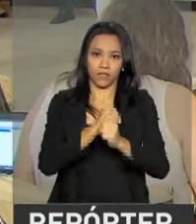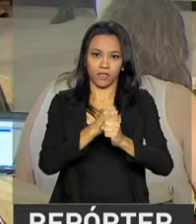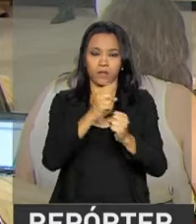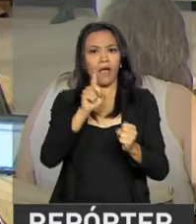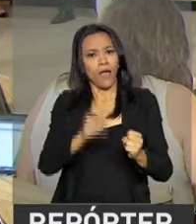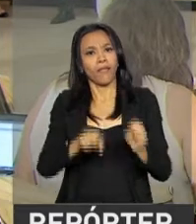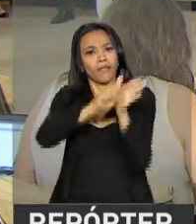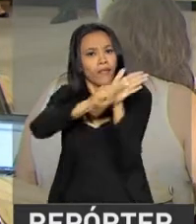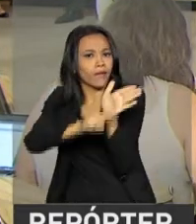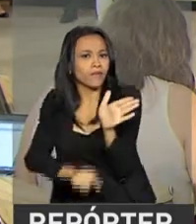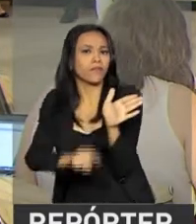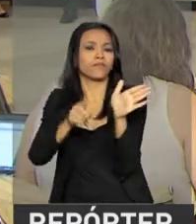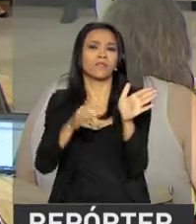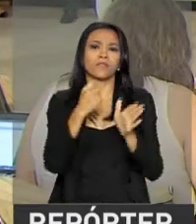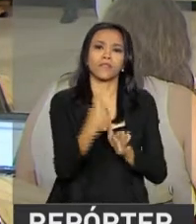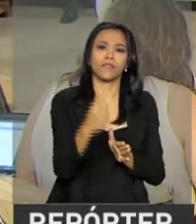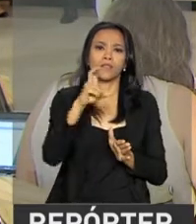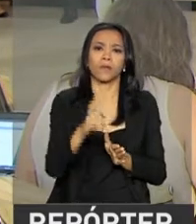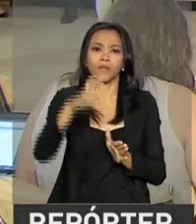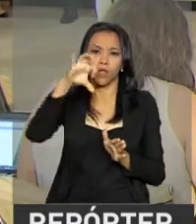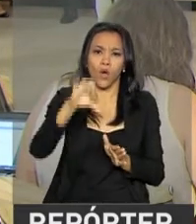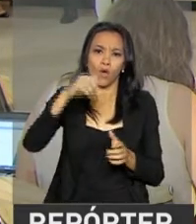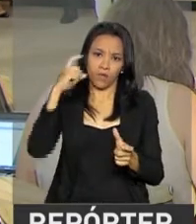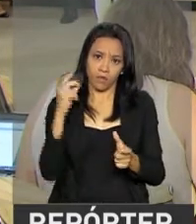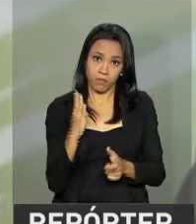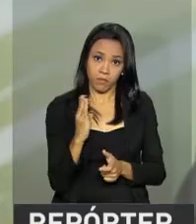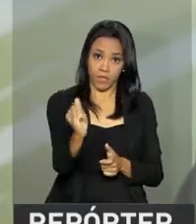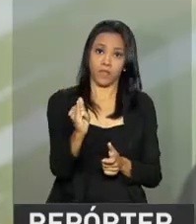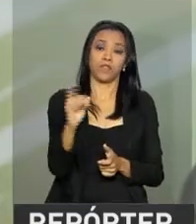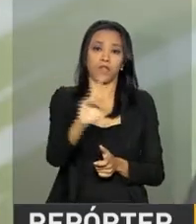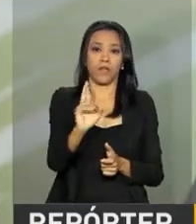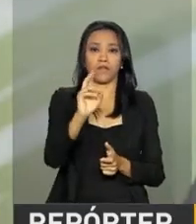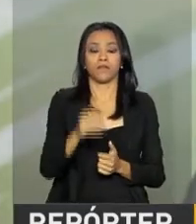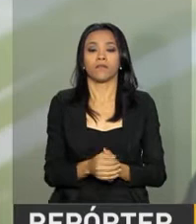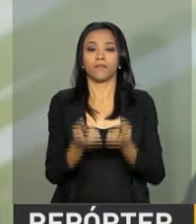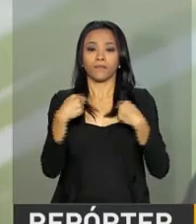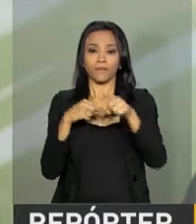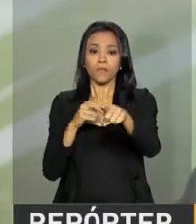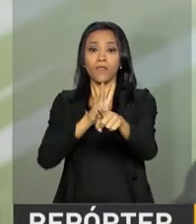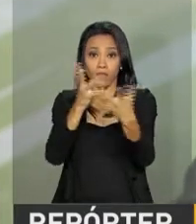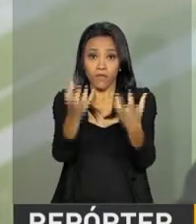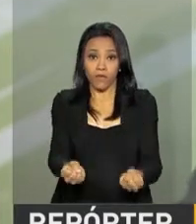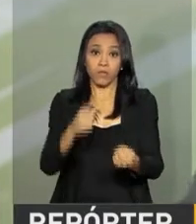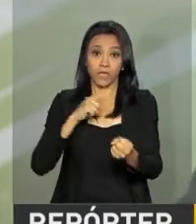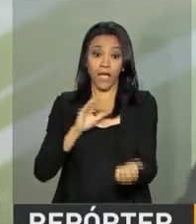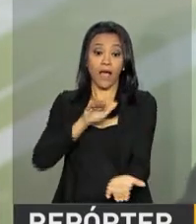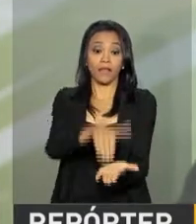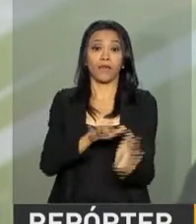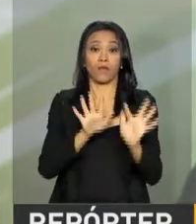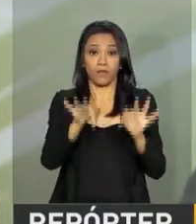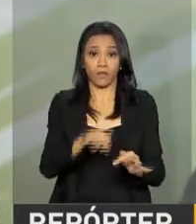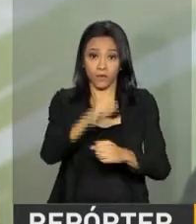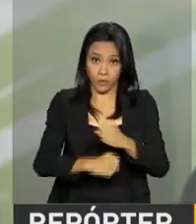saldo negativo de 159 bilhões de reais. Nós teremos, ao final do ano, alguma